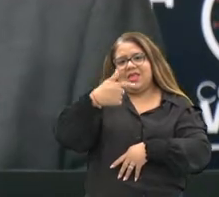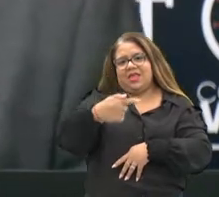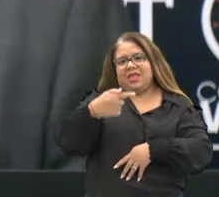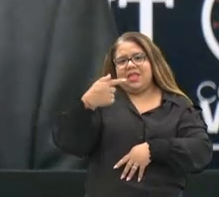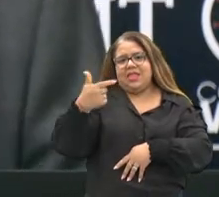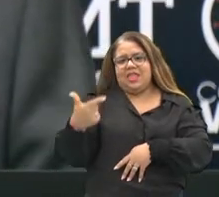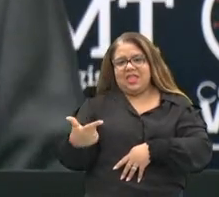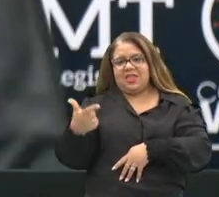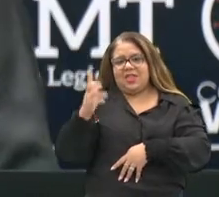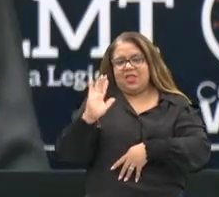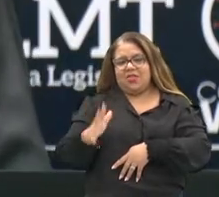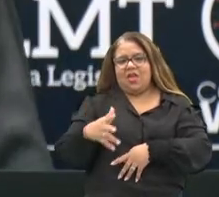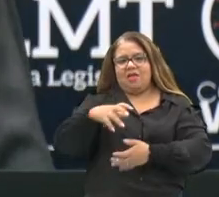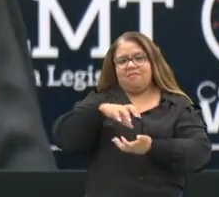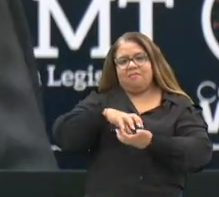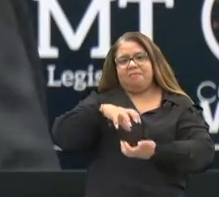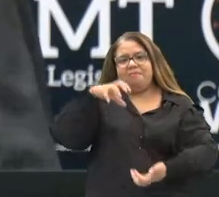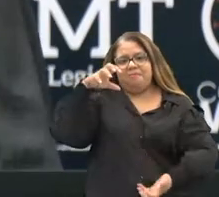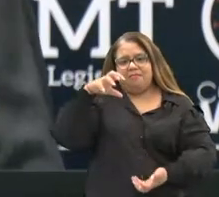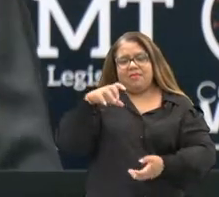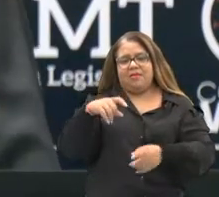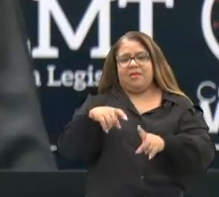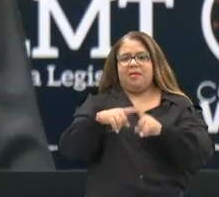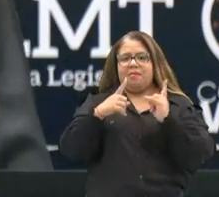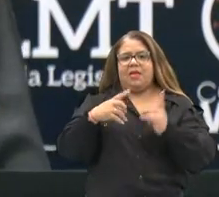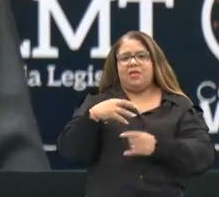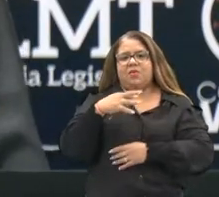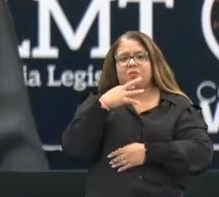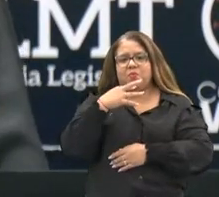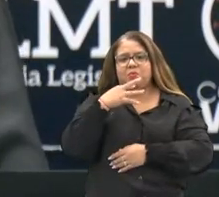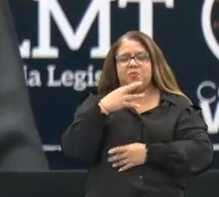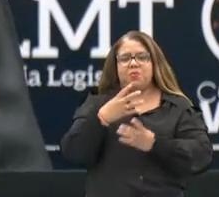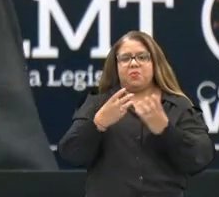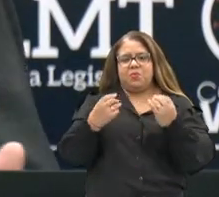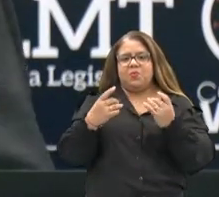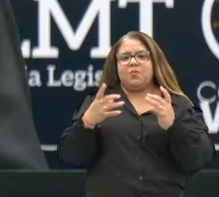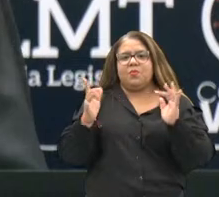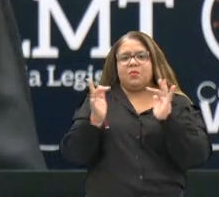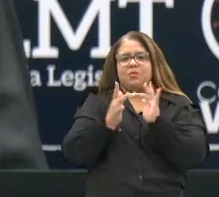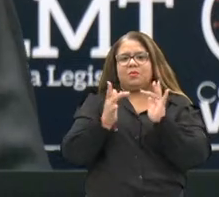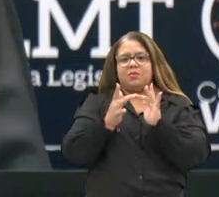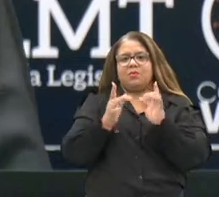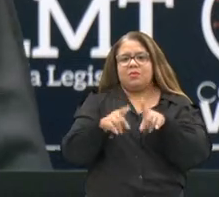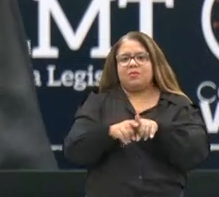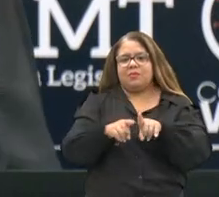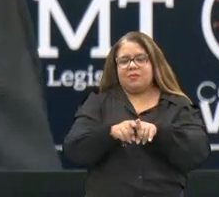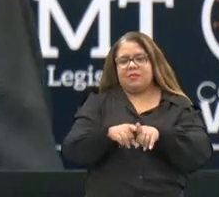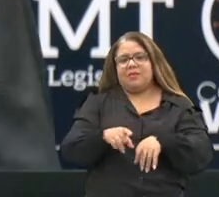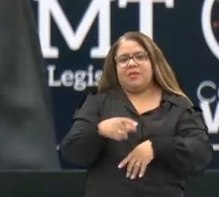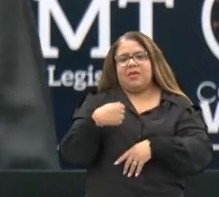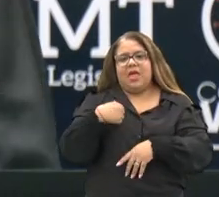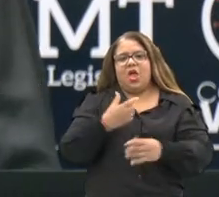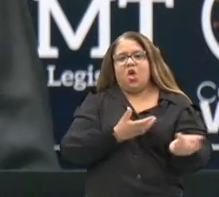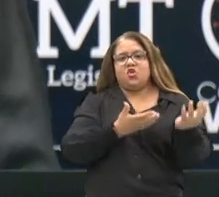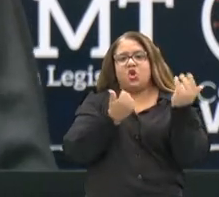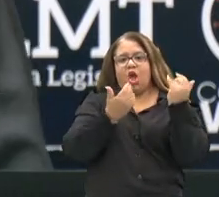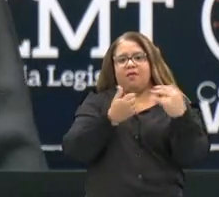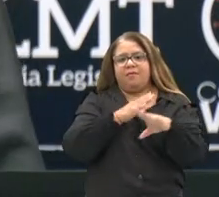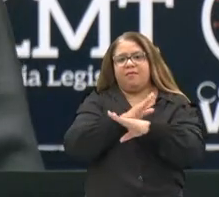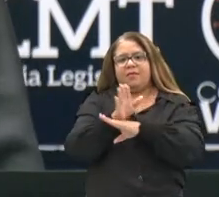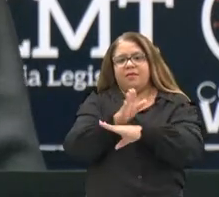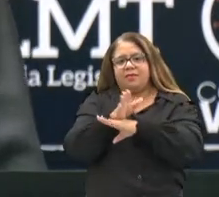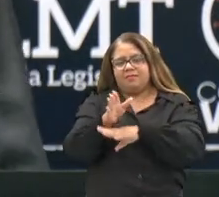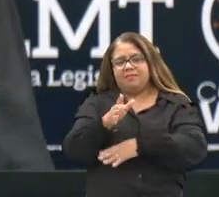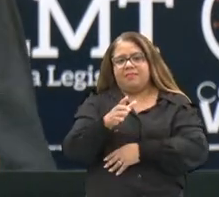Estou começando já a ficar velho. Mas conheci muito também o Filinto Miller. Na minha juventude, frequentava muito a casa do velho